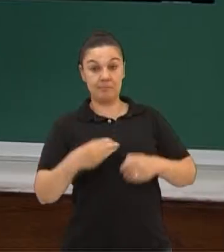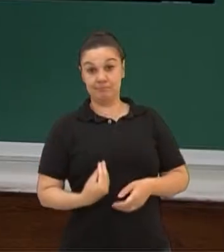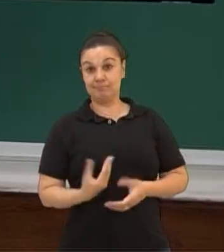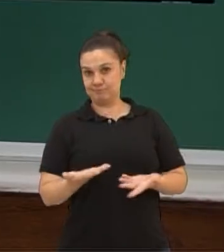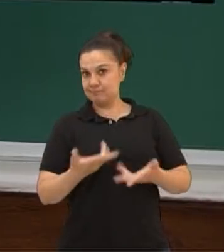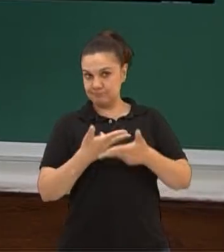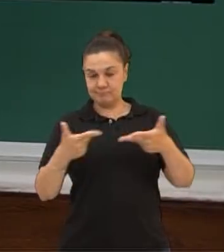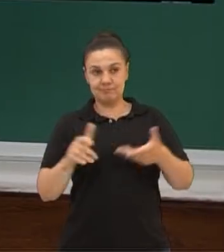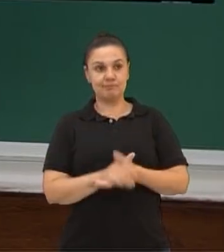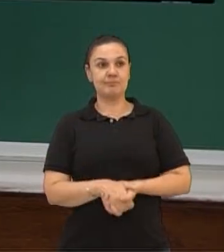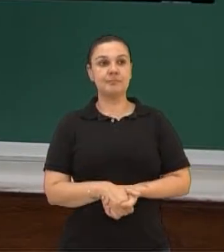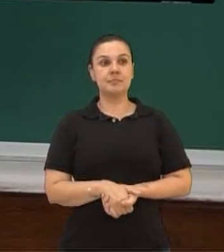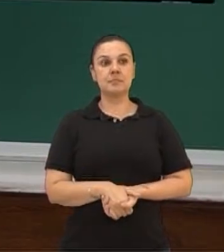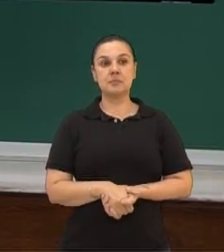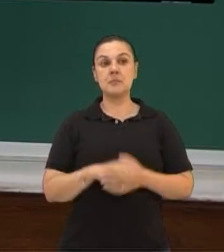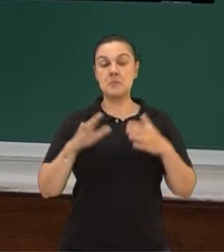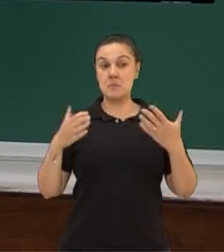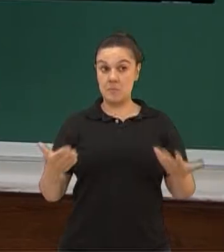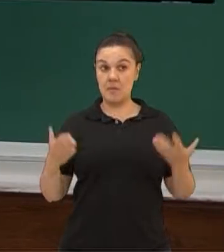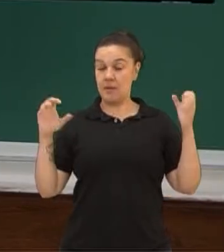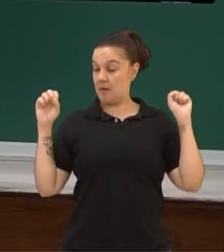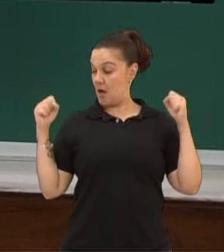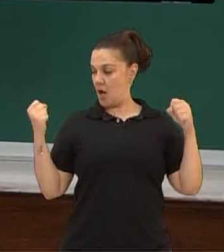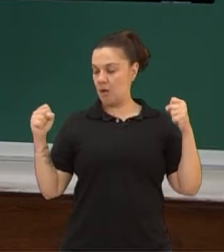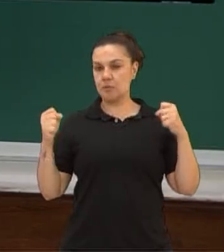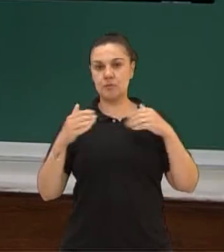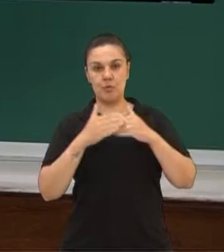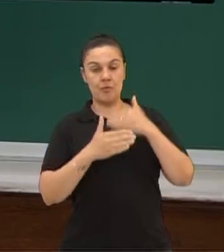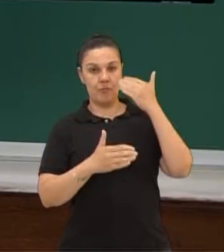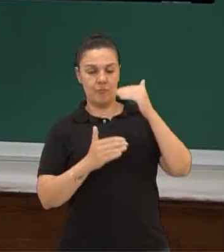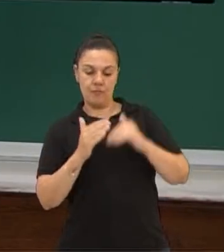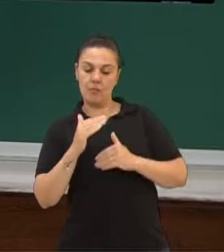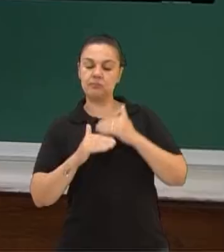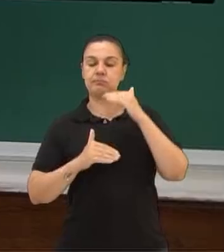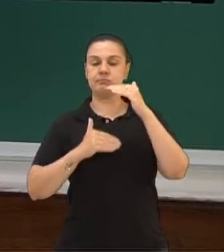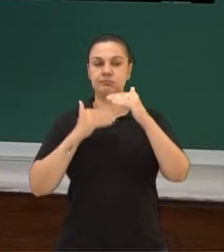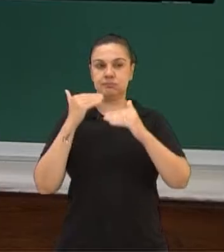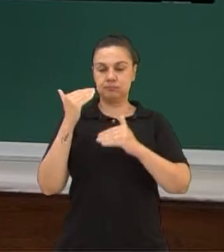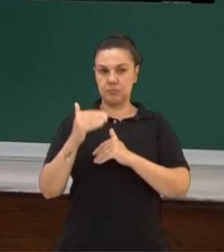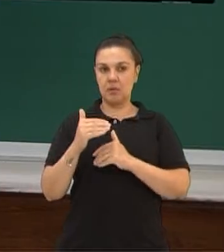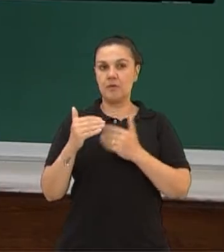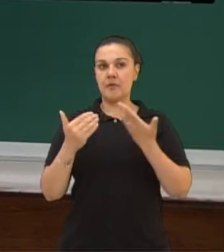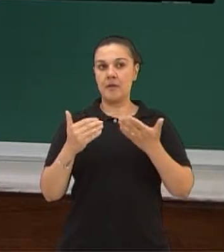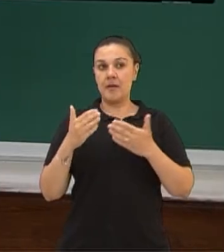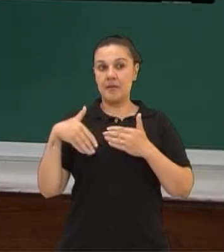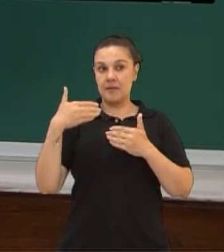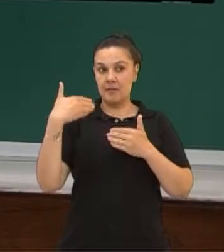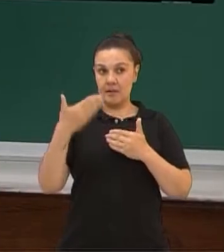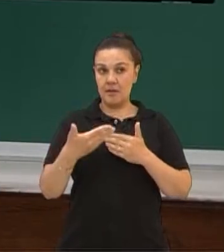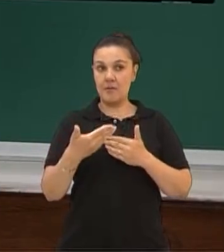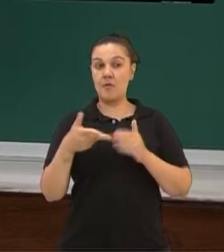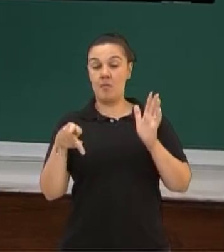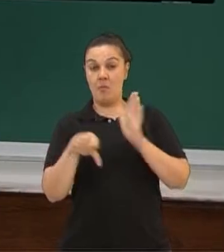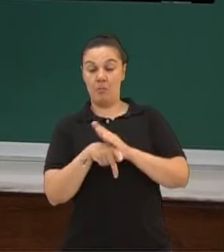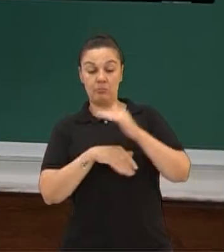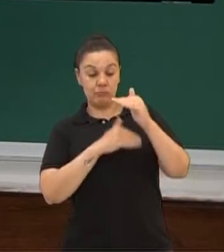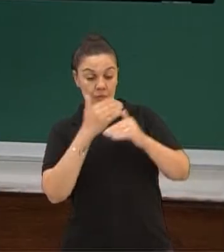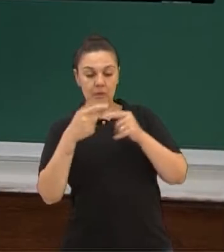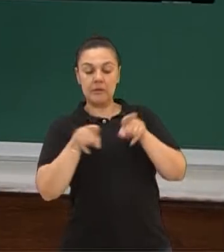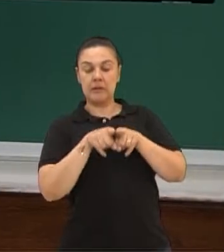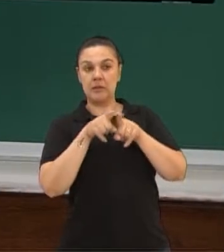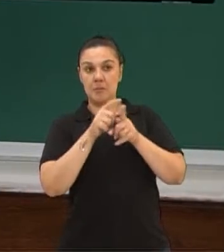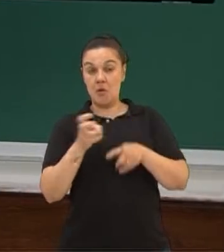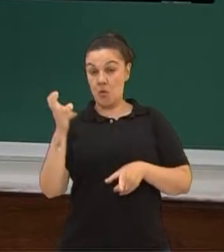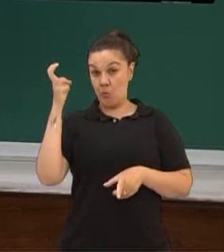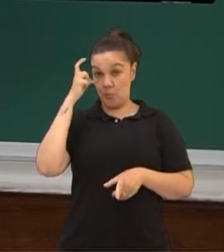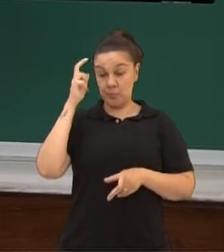sobreviver. Tá? Bem, a educação física, então, ela evoluiu na medida que se processa a evolução cultural